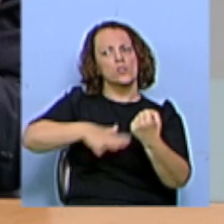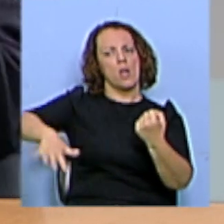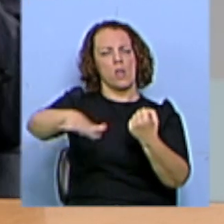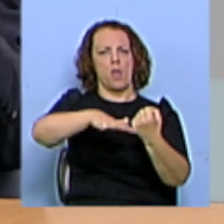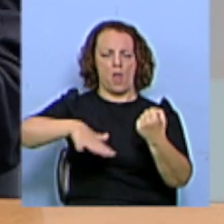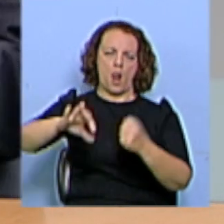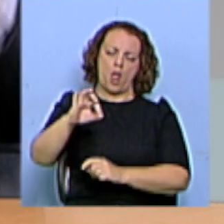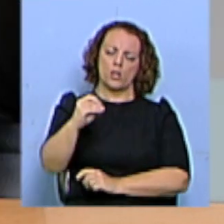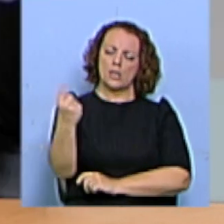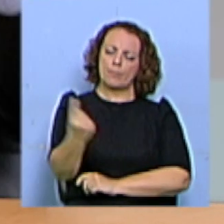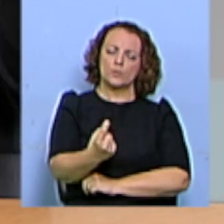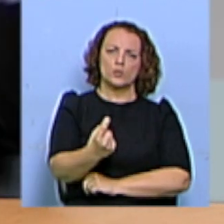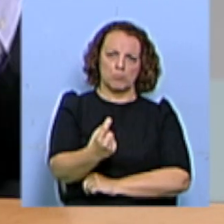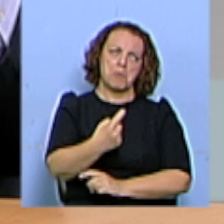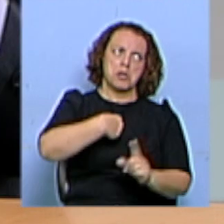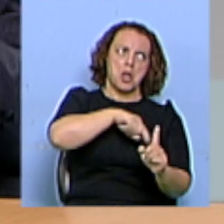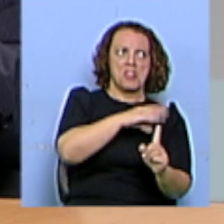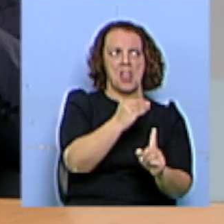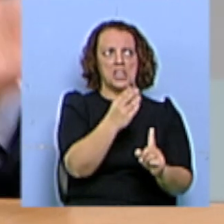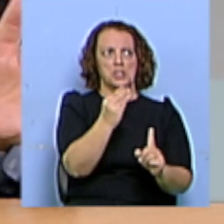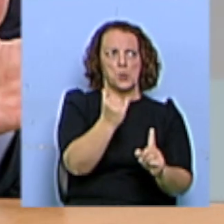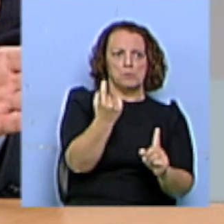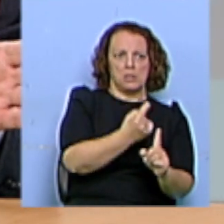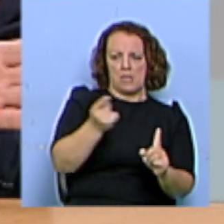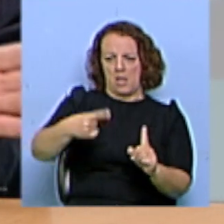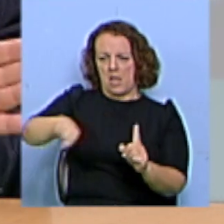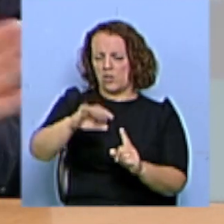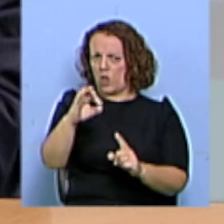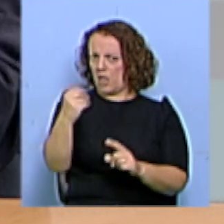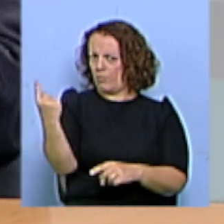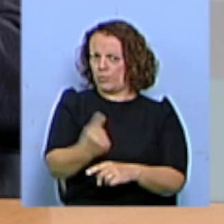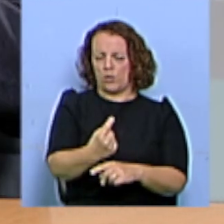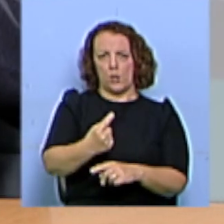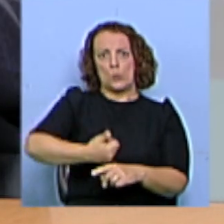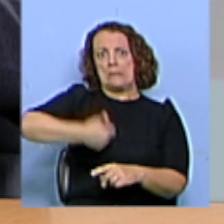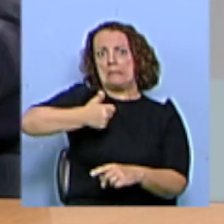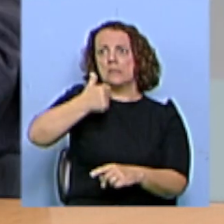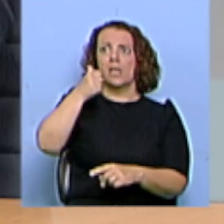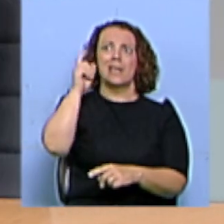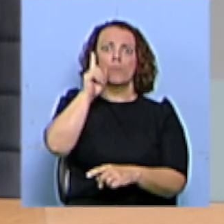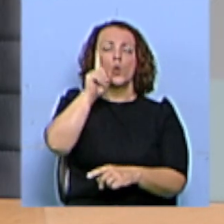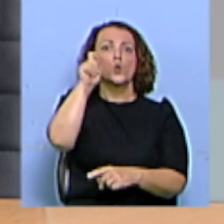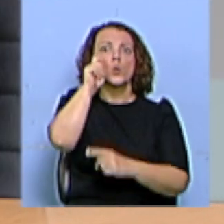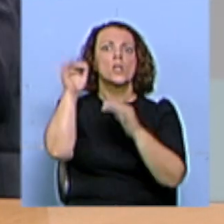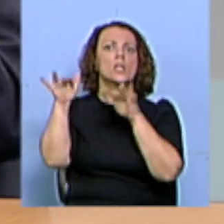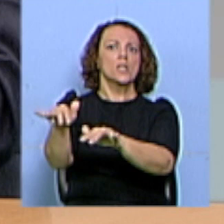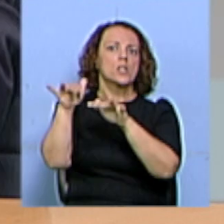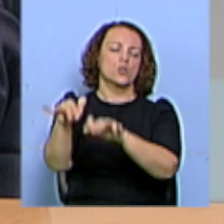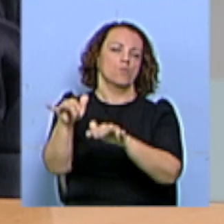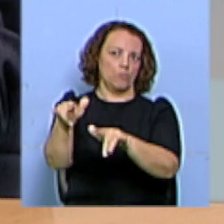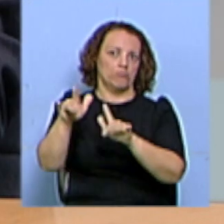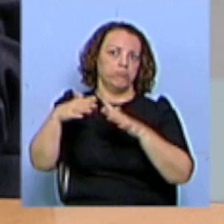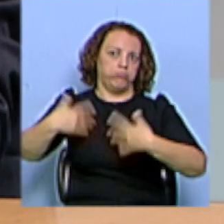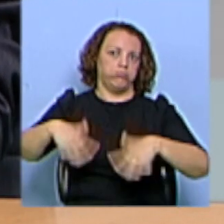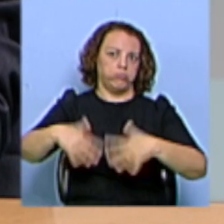essencialmente 80%, se nós vivemos 10 ou 12%, eles vivem quase 80% do turismo, de forma direta ou indireta, e